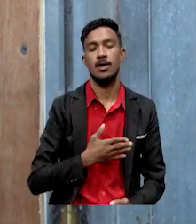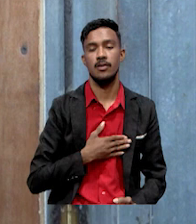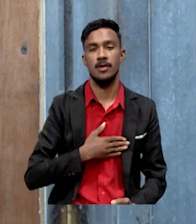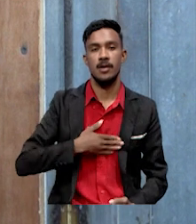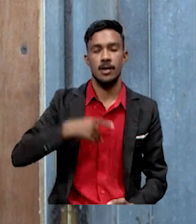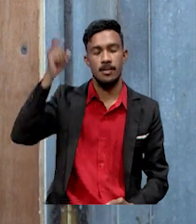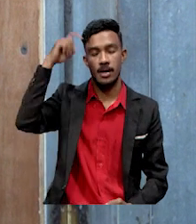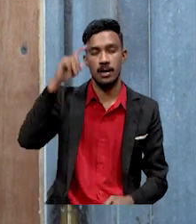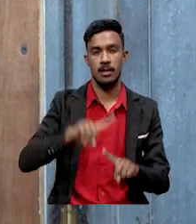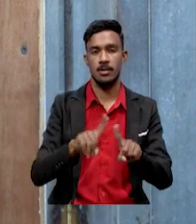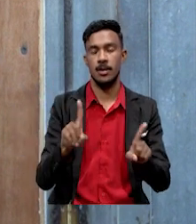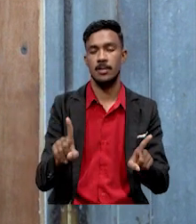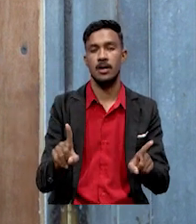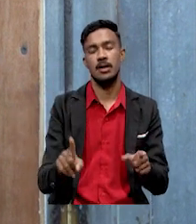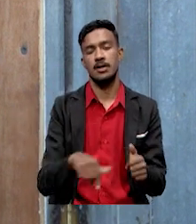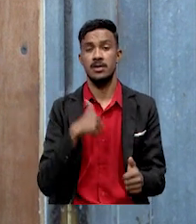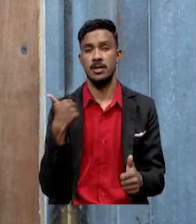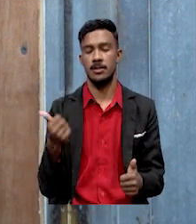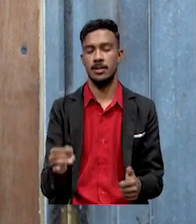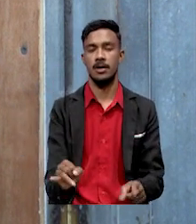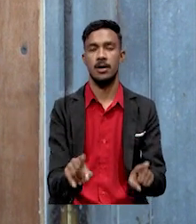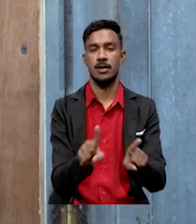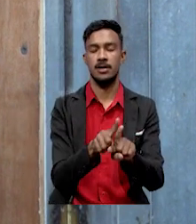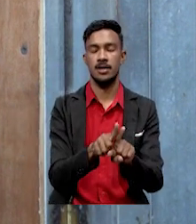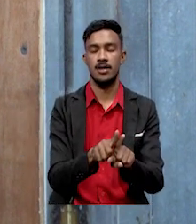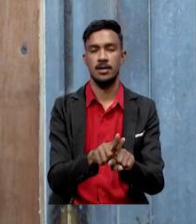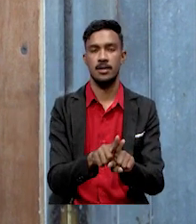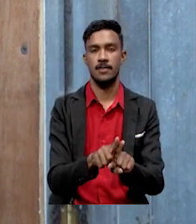mos hanesan iha parte